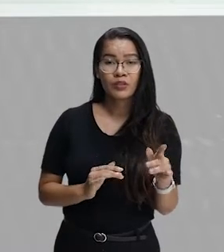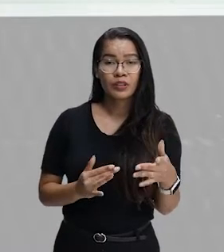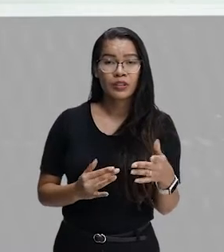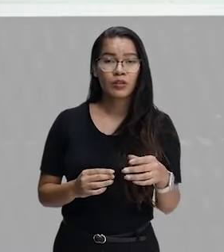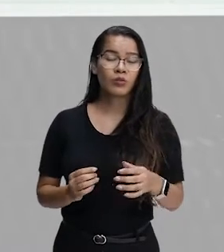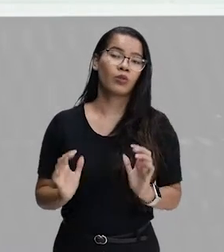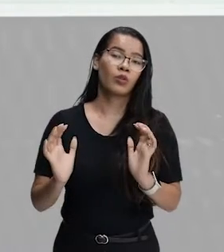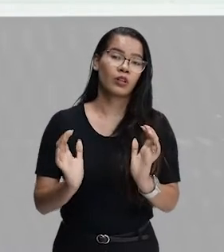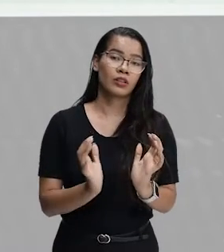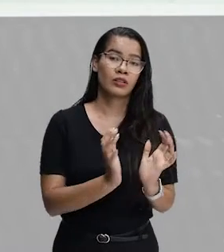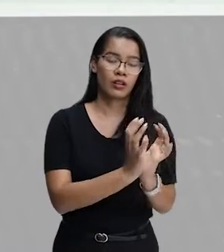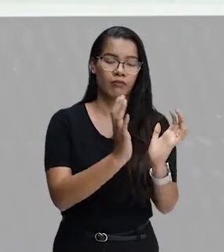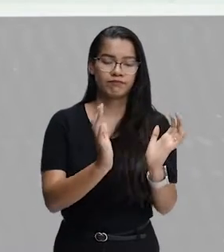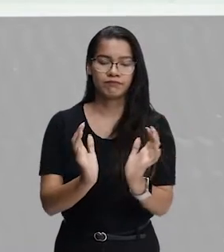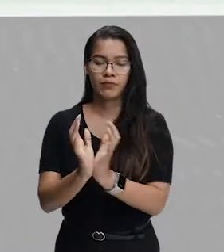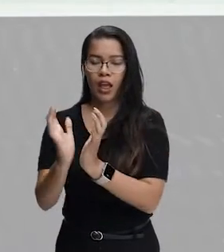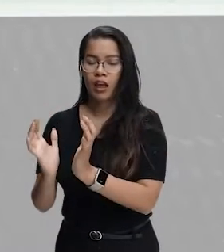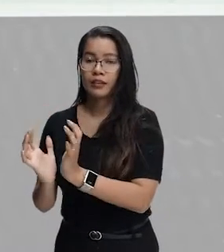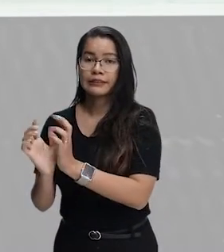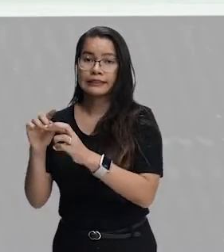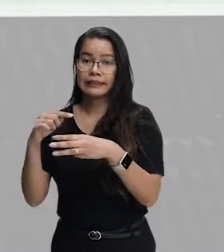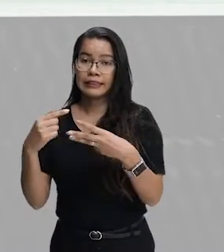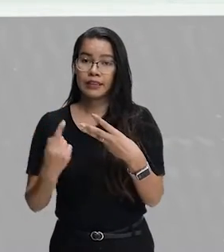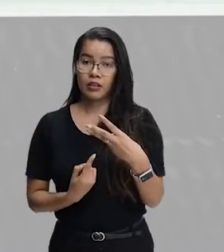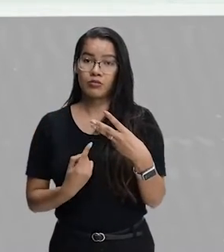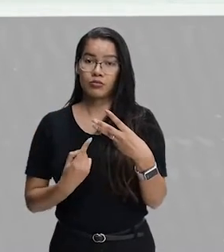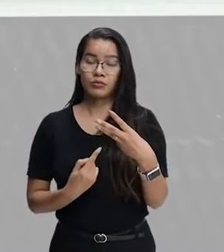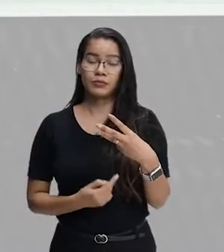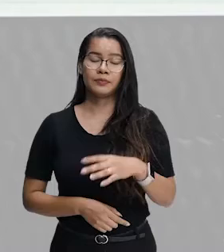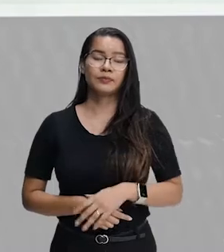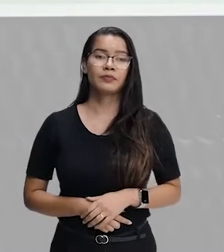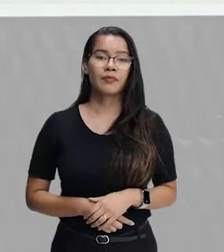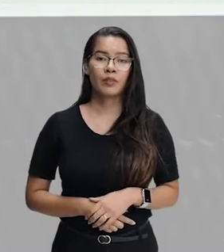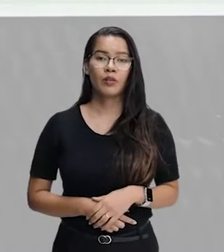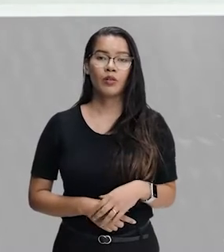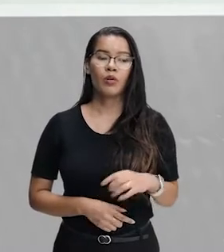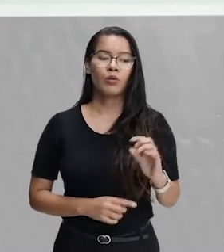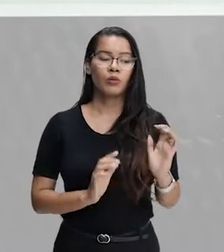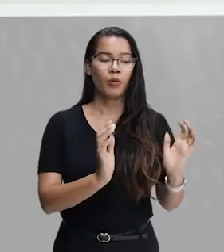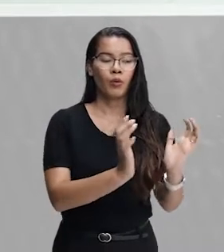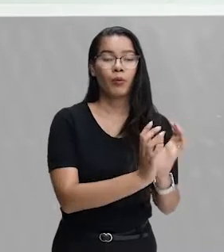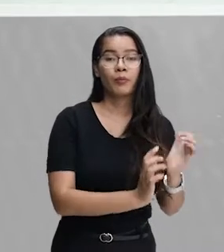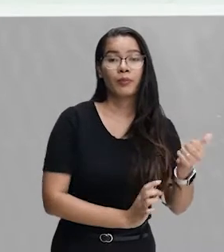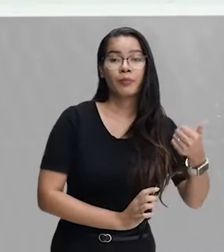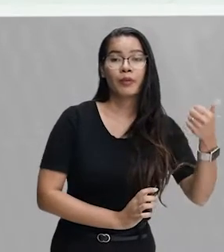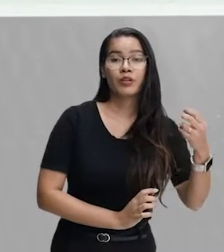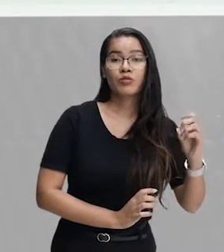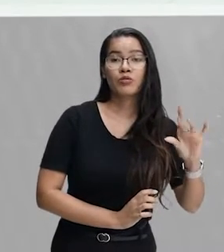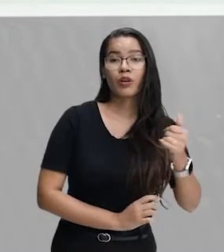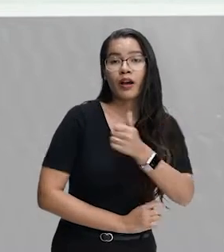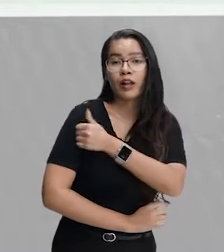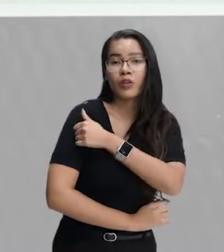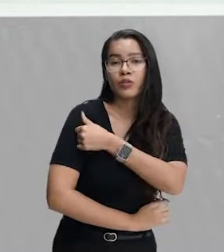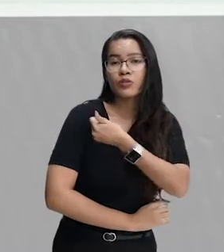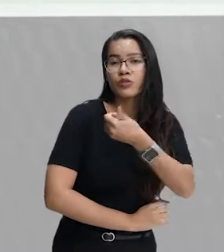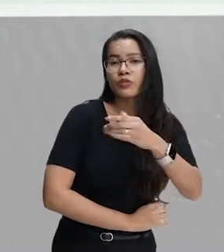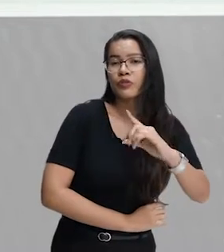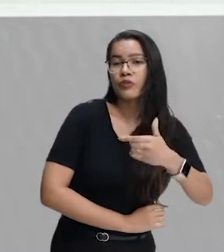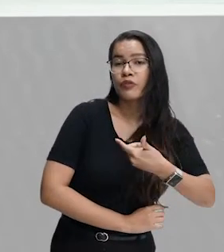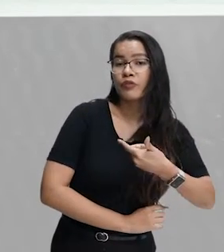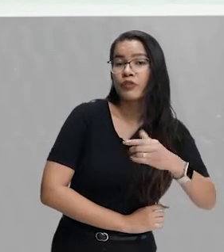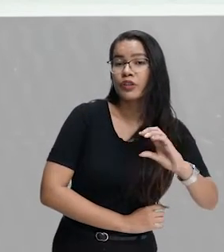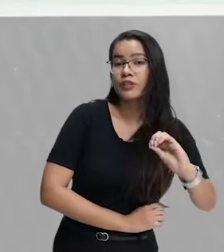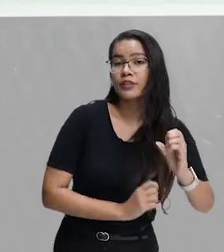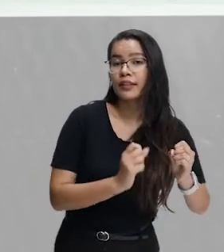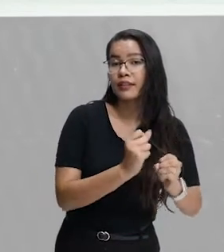tá? Para o Guilherme planejar. Você tem só alunos de 20 anos. Vamos supor que vamos calcular a média desse grupo aqui de 20